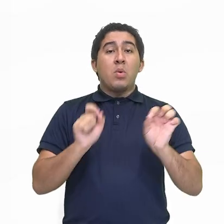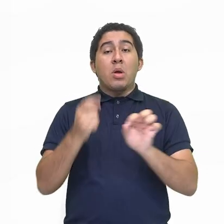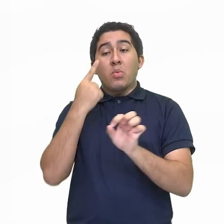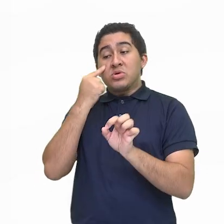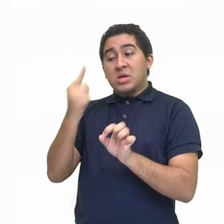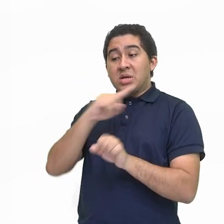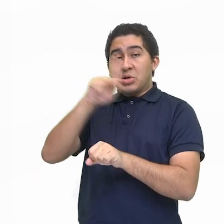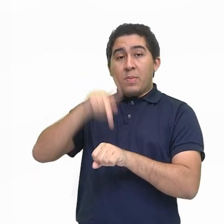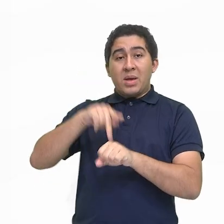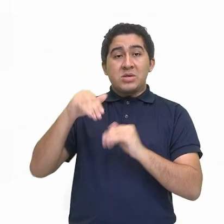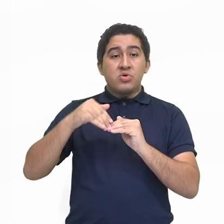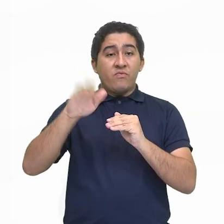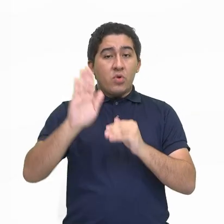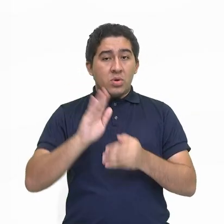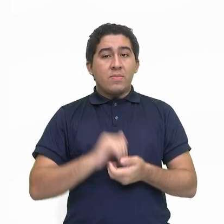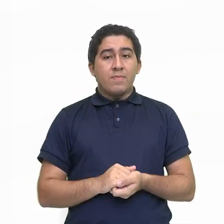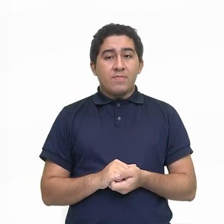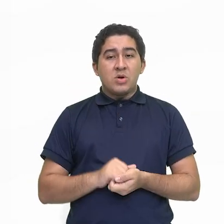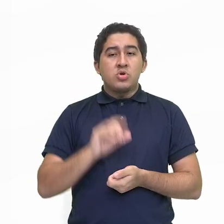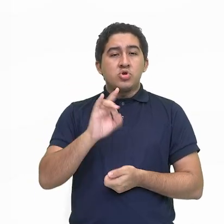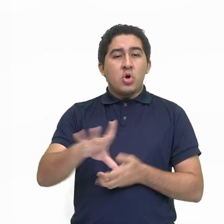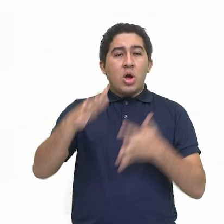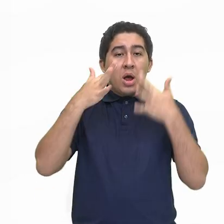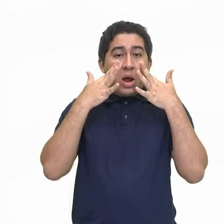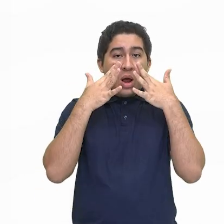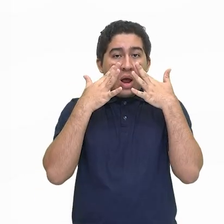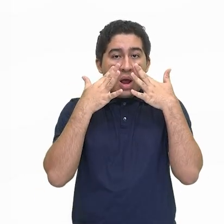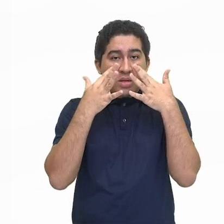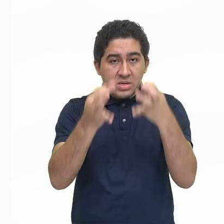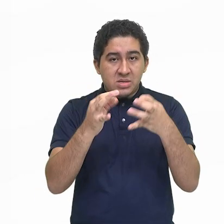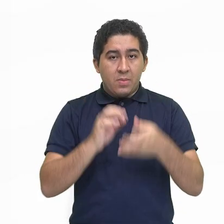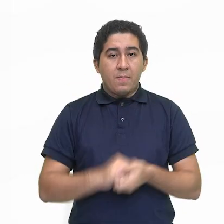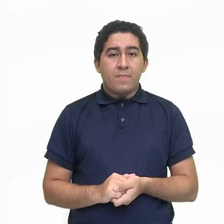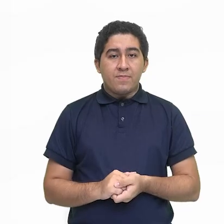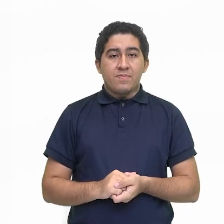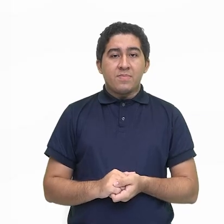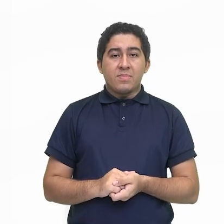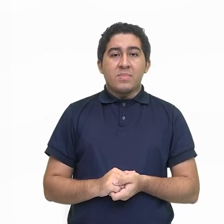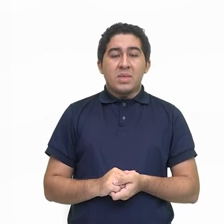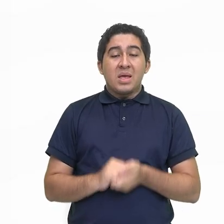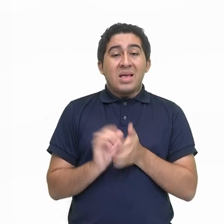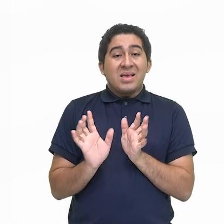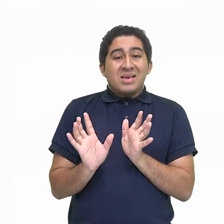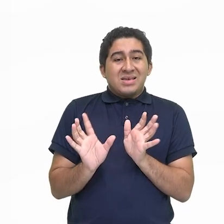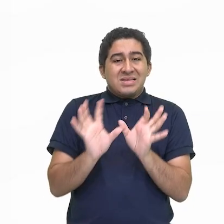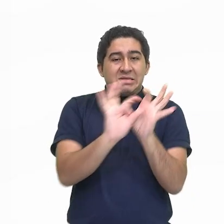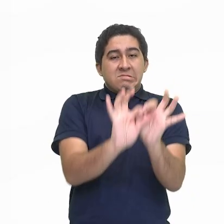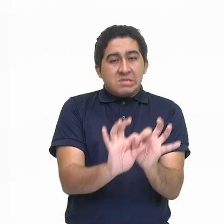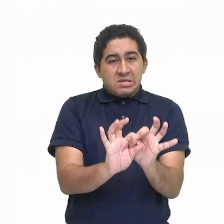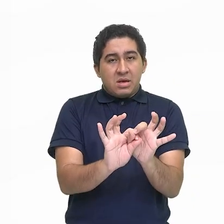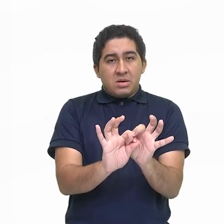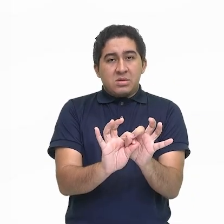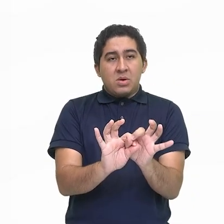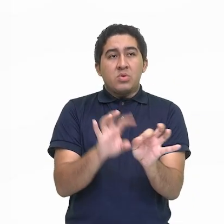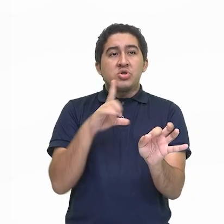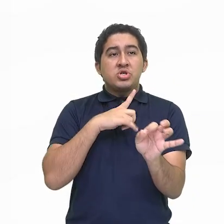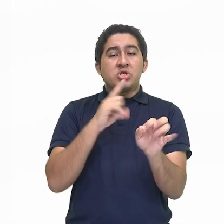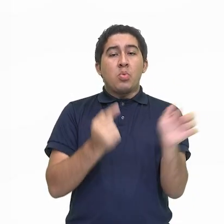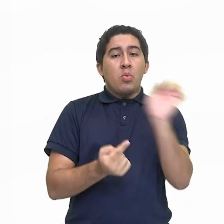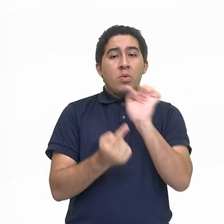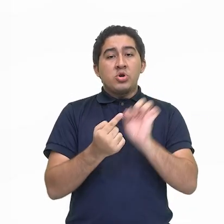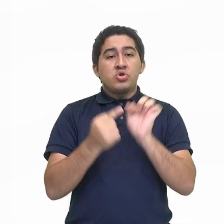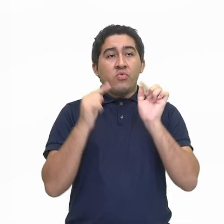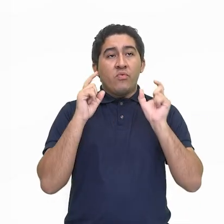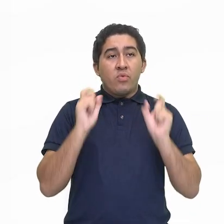estrangeira. Só um adendo da gente. Essa integração, entre aspas, ela tinha esse